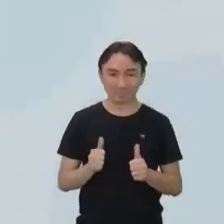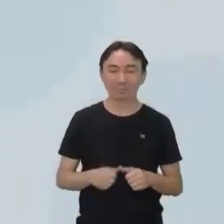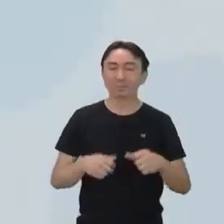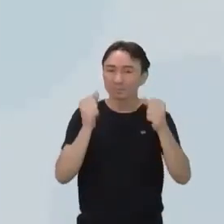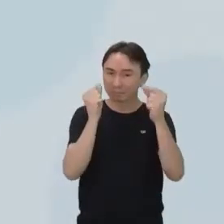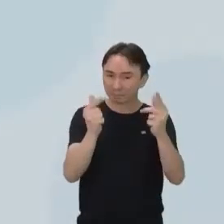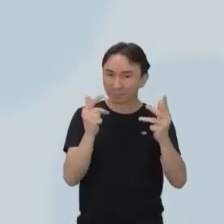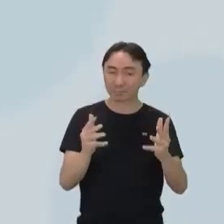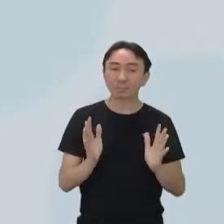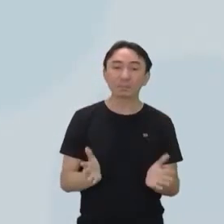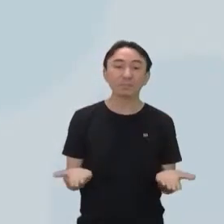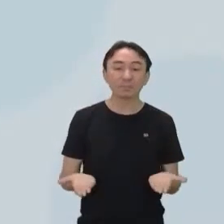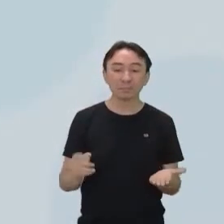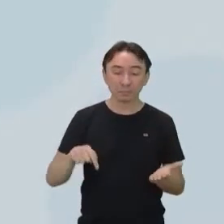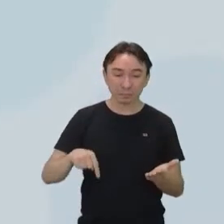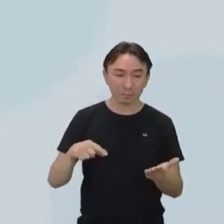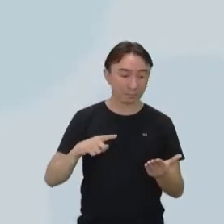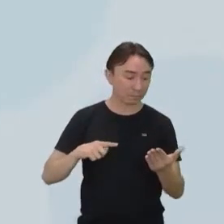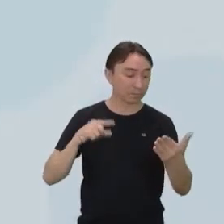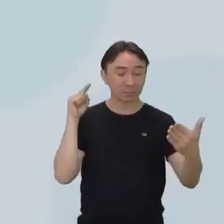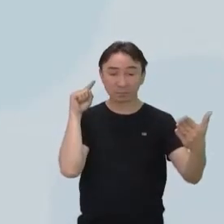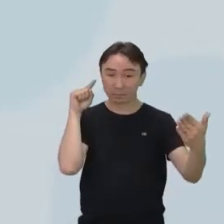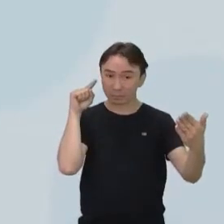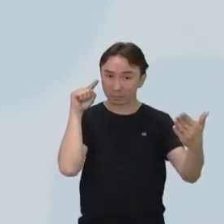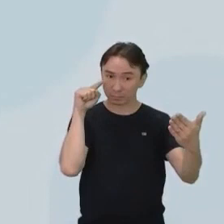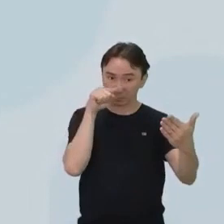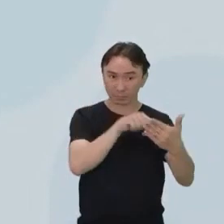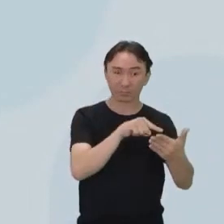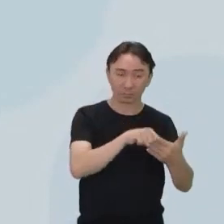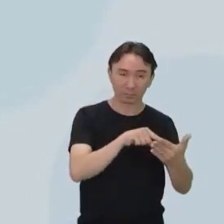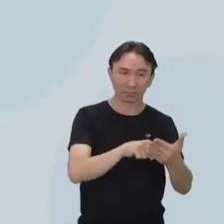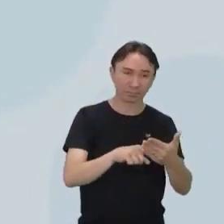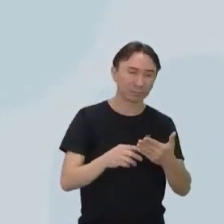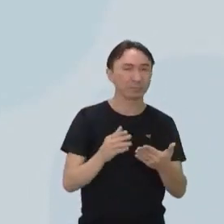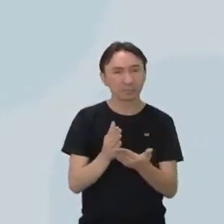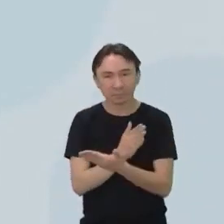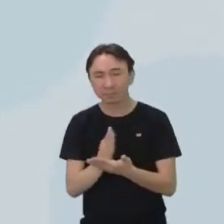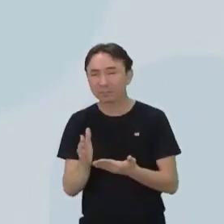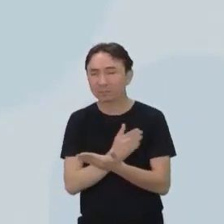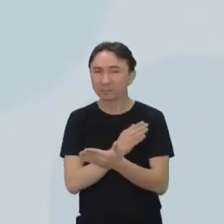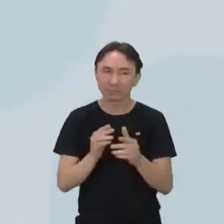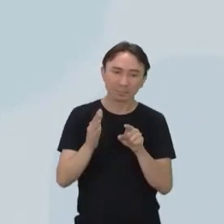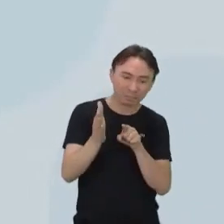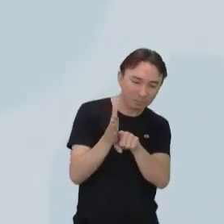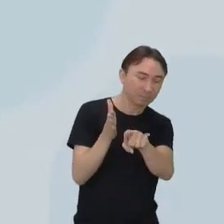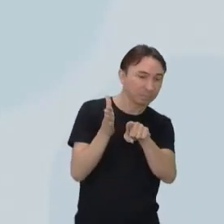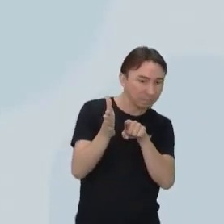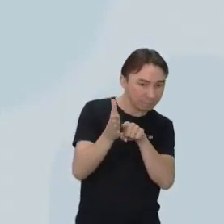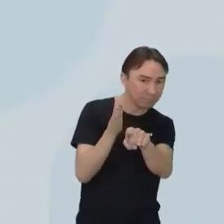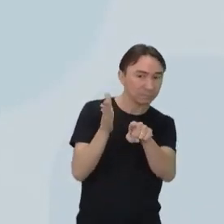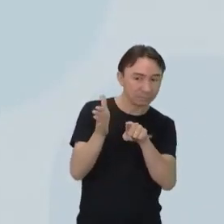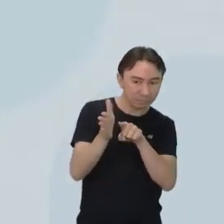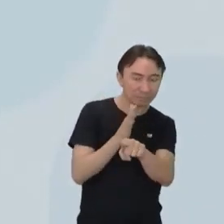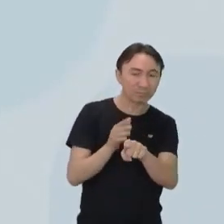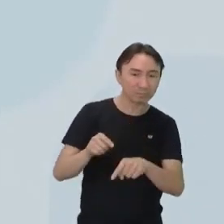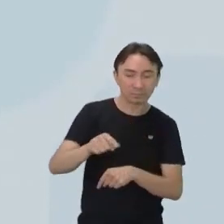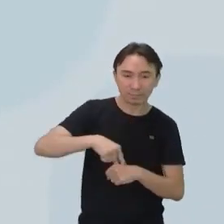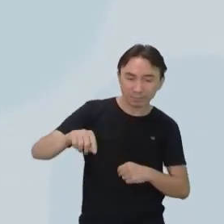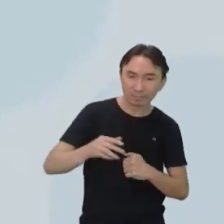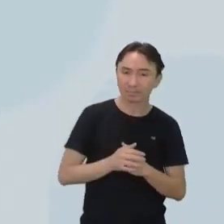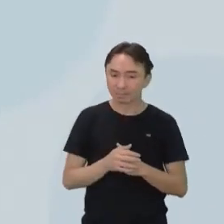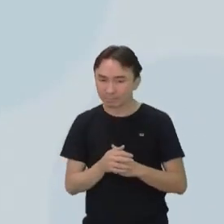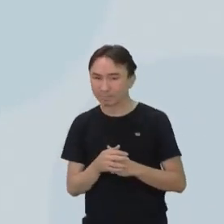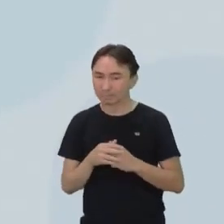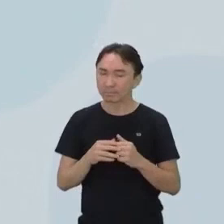o objetivo é estar aqui tentando resolver alguns questionamentos, algumas questões que vão estar abordando